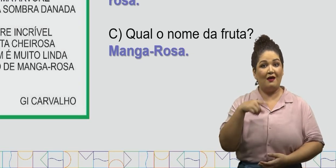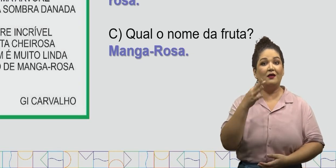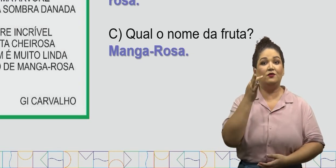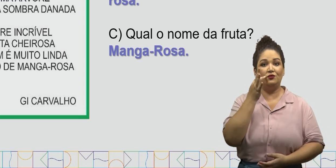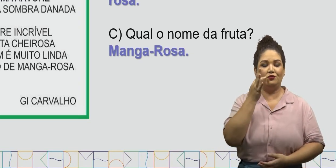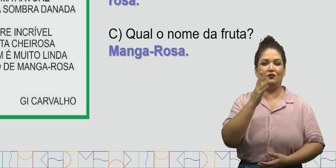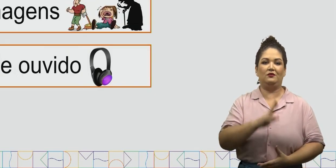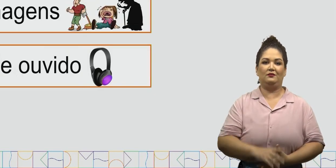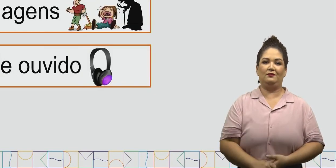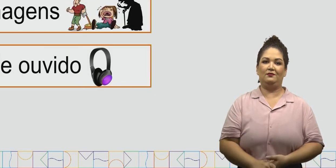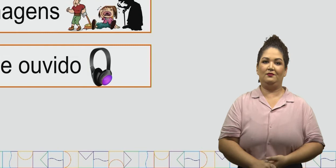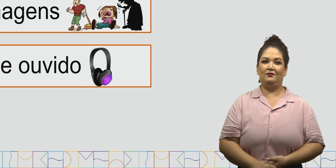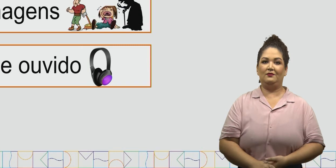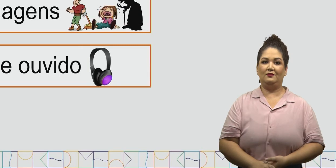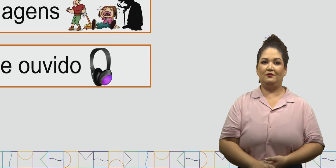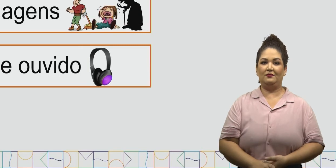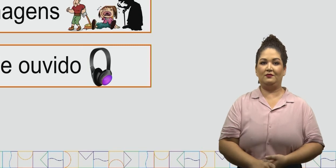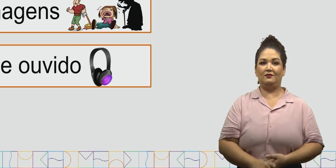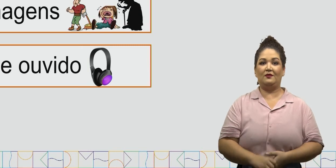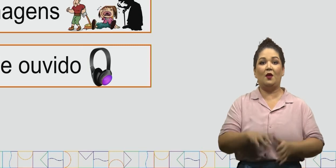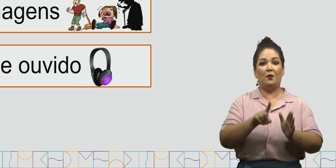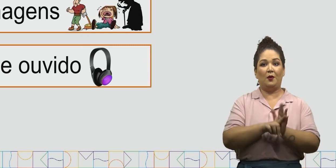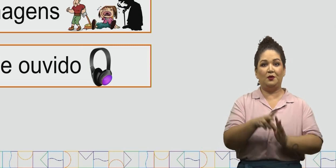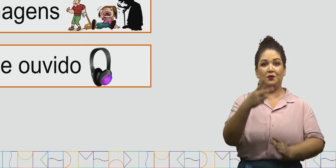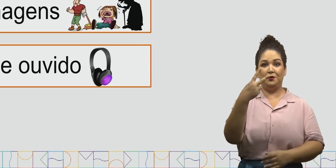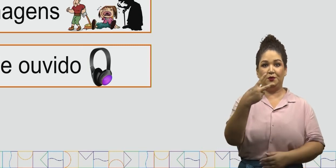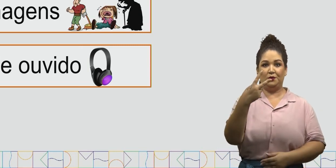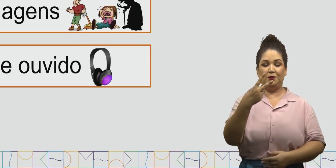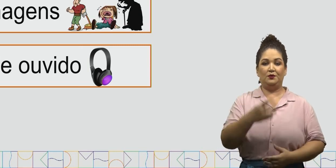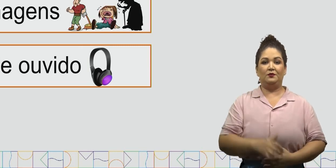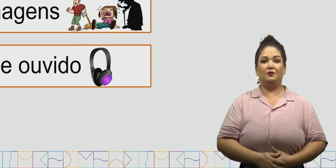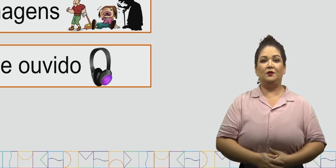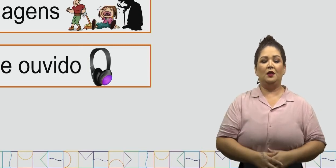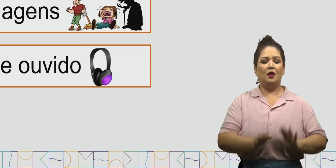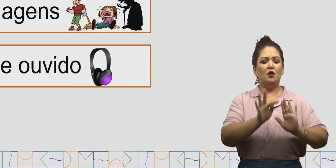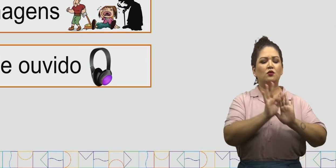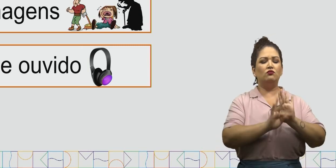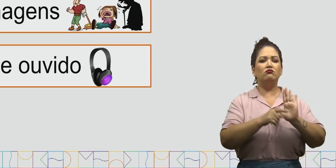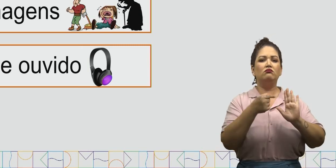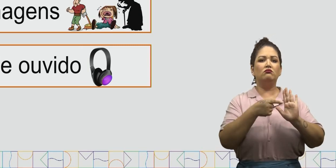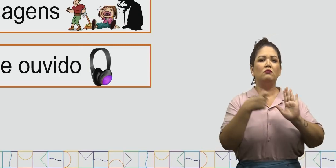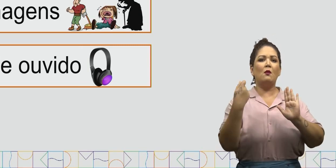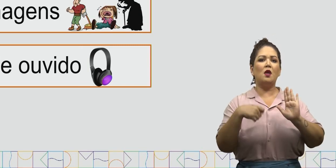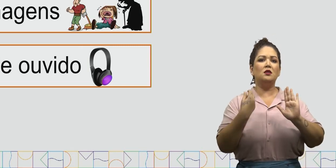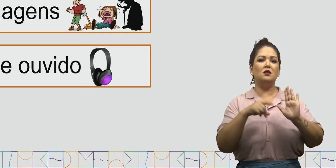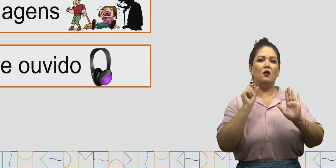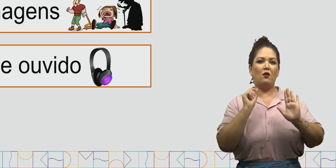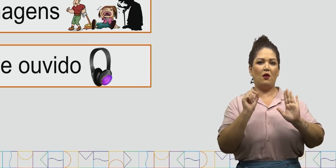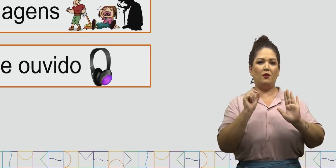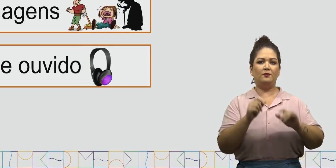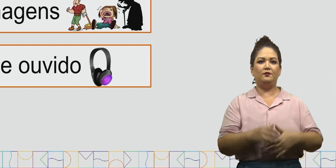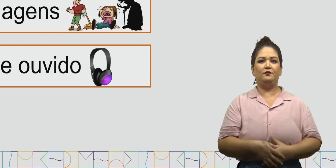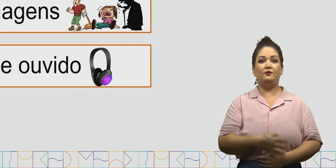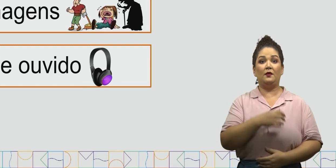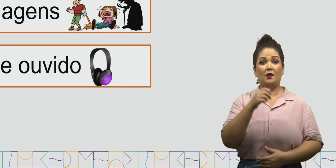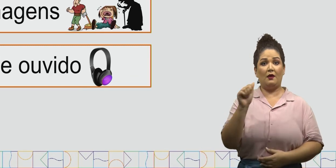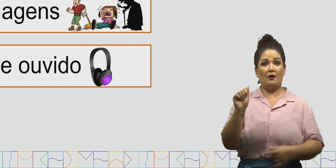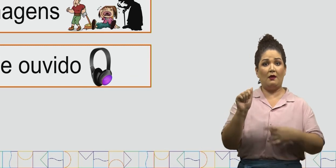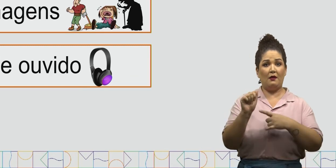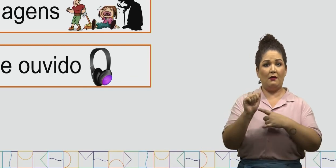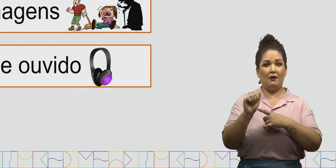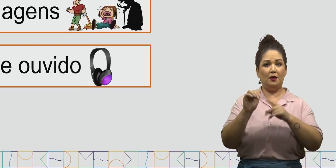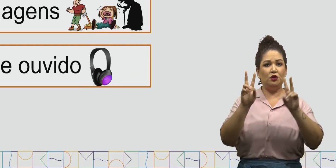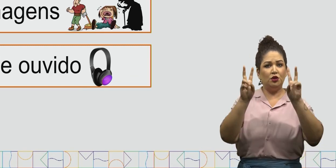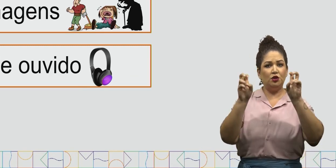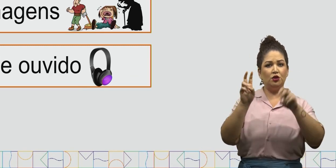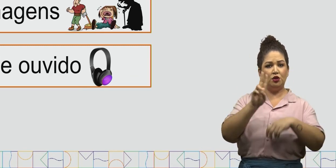se esqueça. Vamos lá para a nossa atividade 2. Um texto deve ter. Letrinha